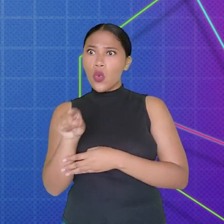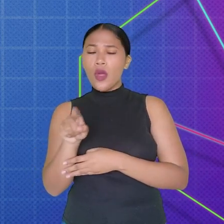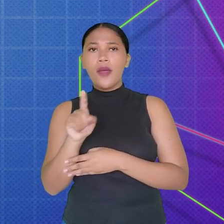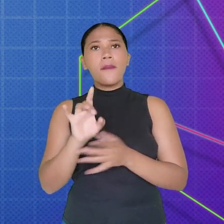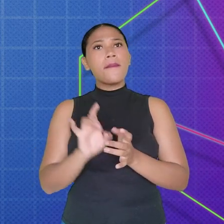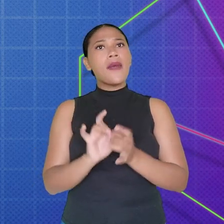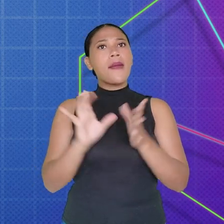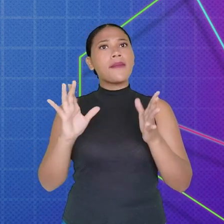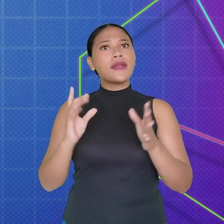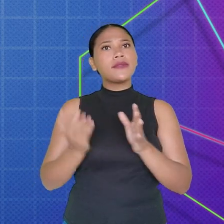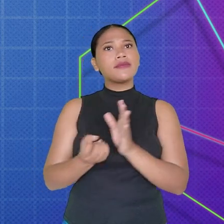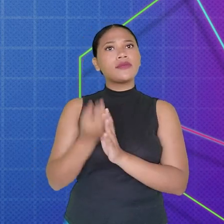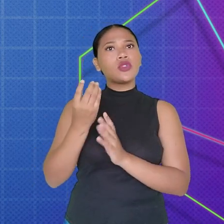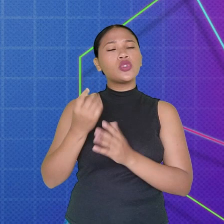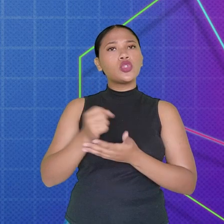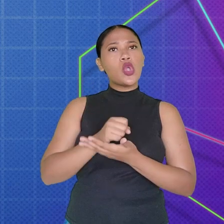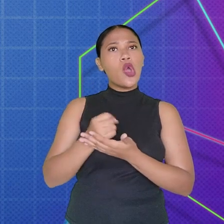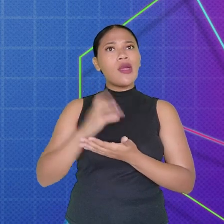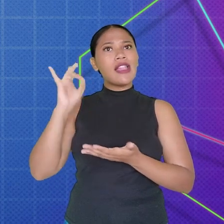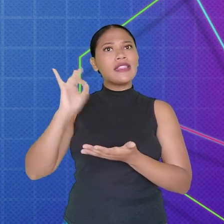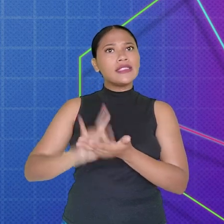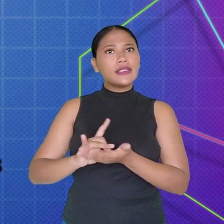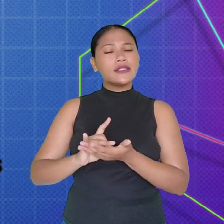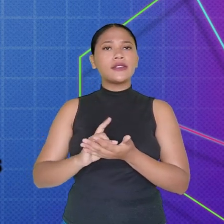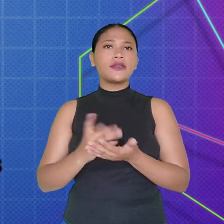de colisão permite criar jogos com física